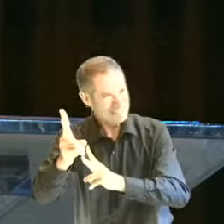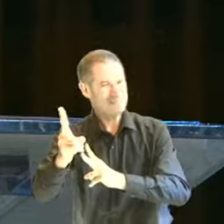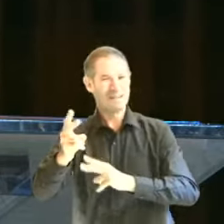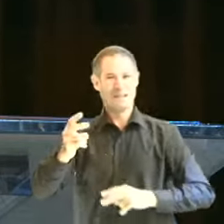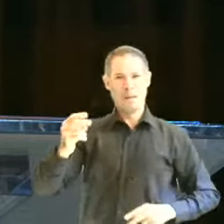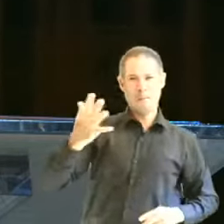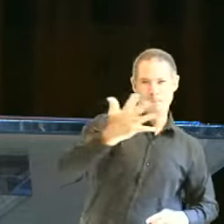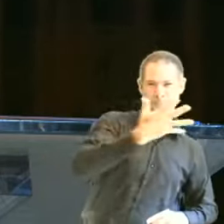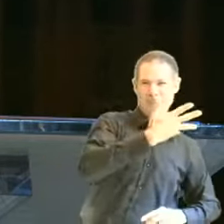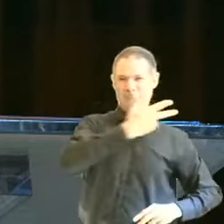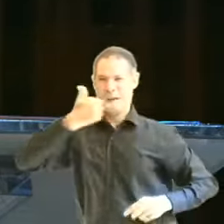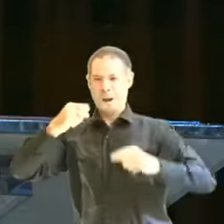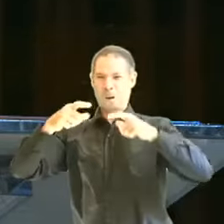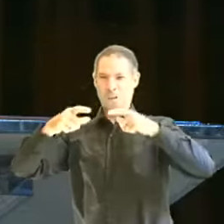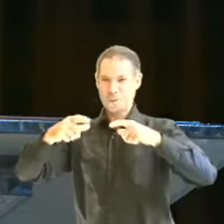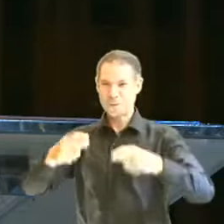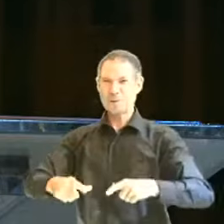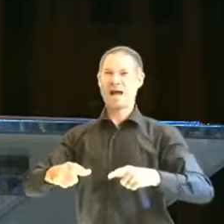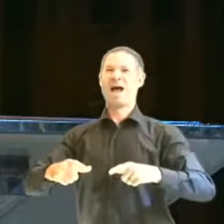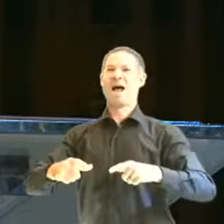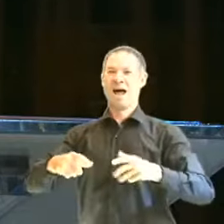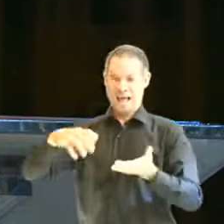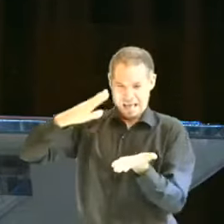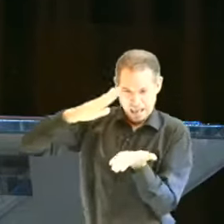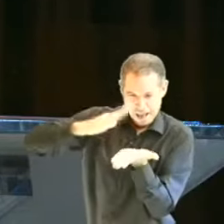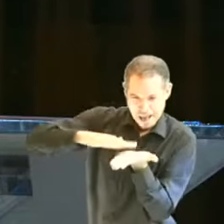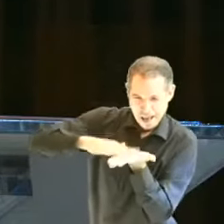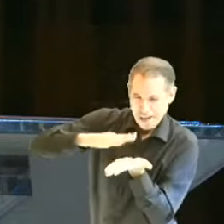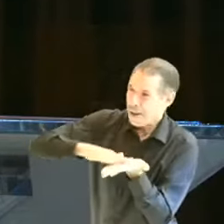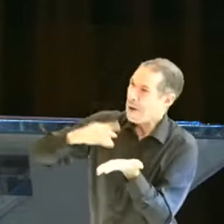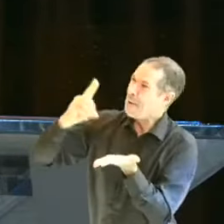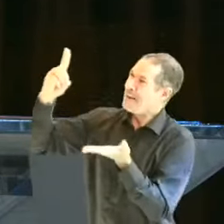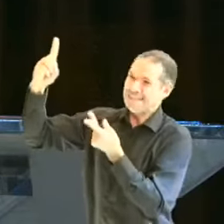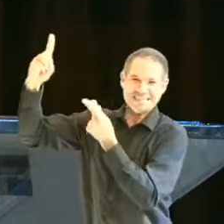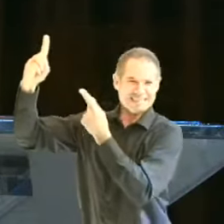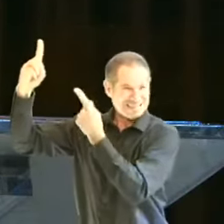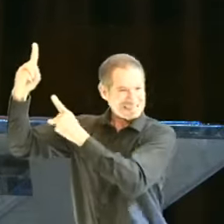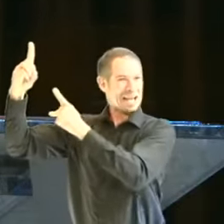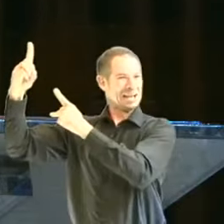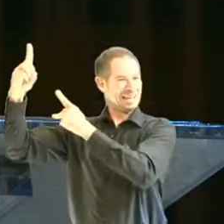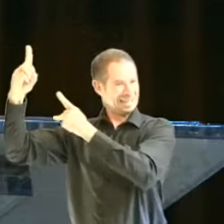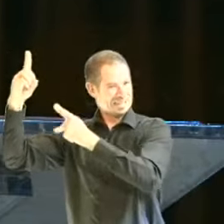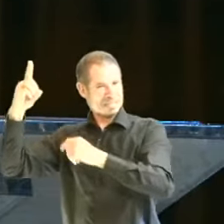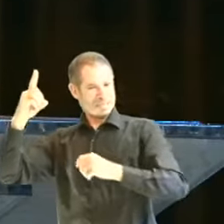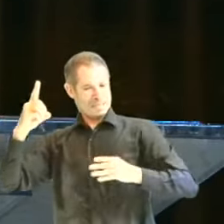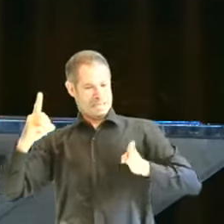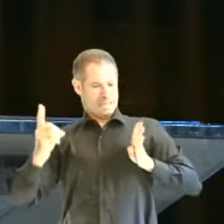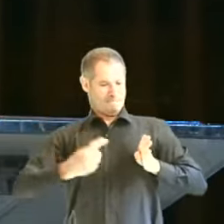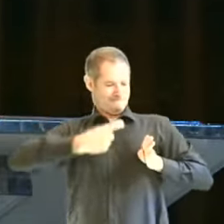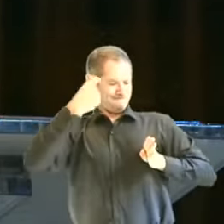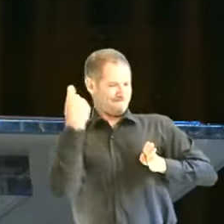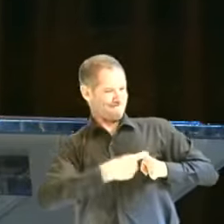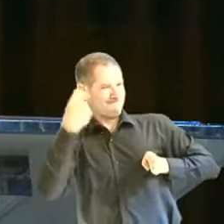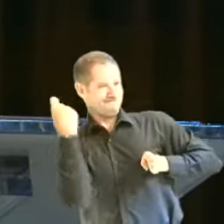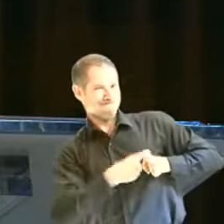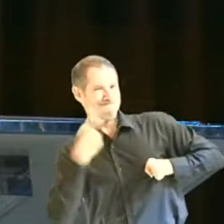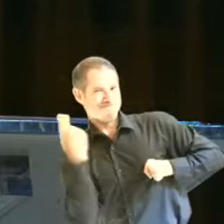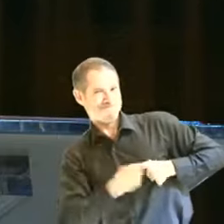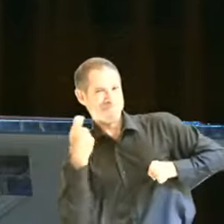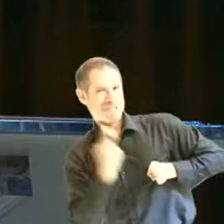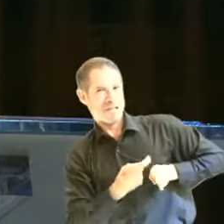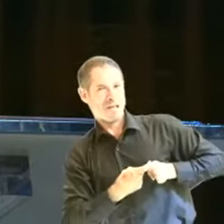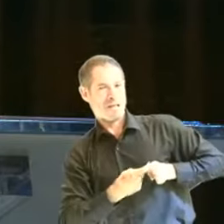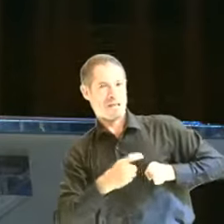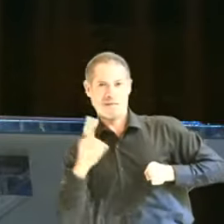melhor lugar para se estar é na palma da minha mão. E que a dureza do coração em